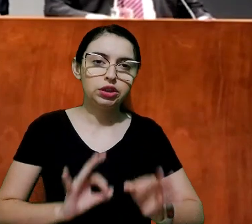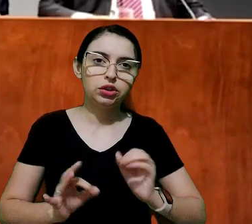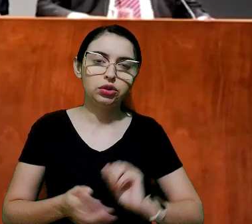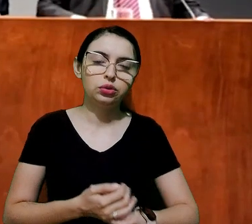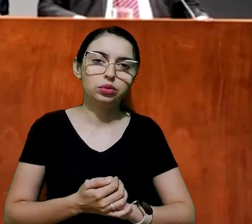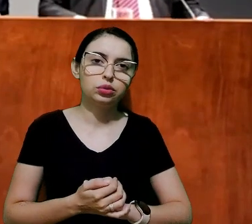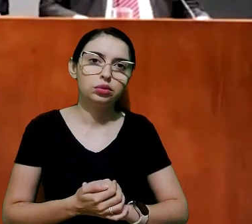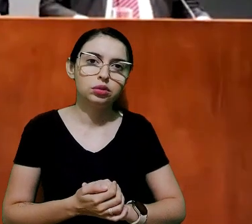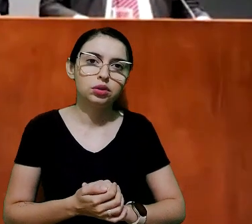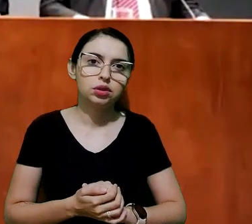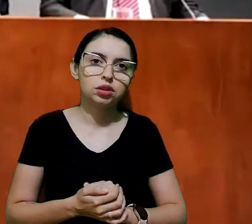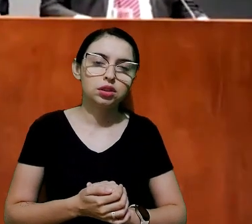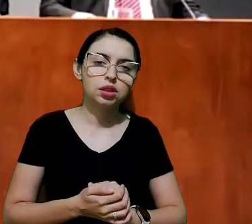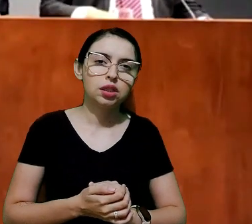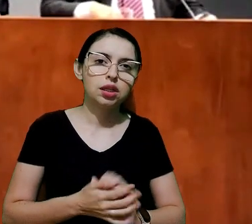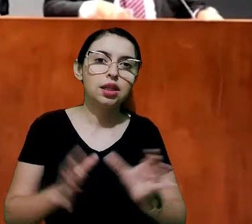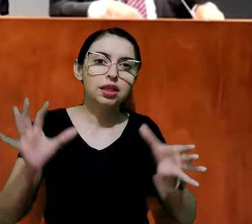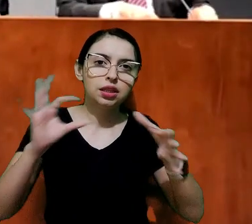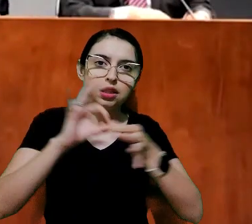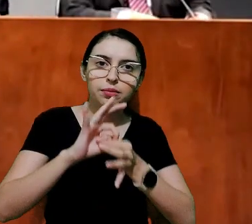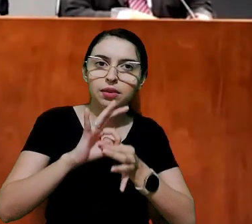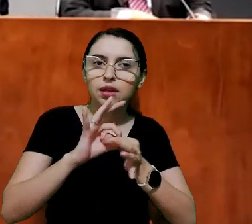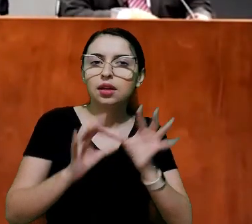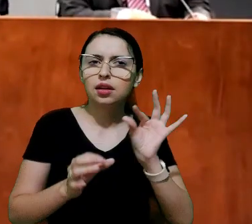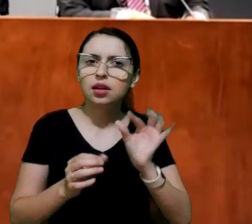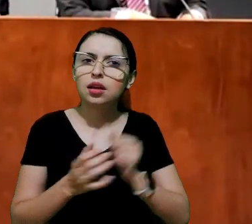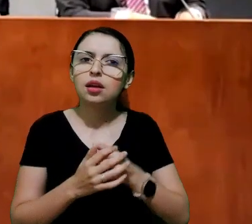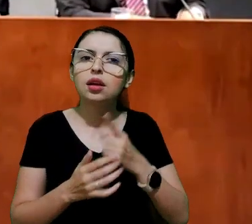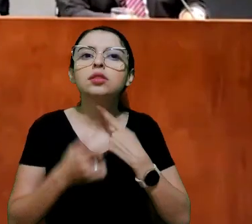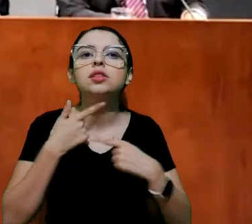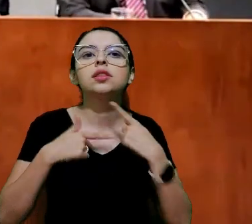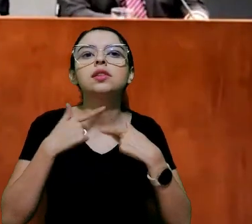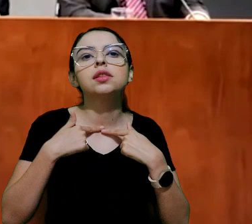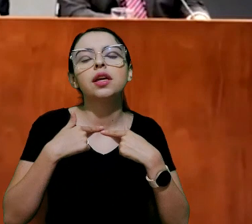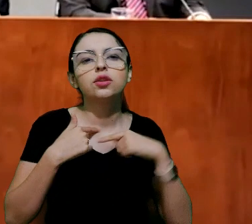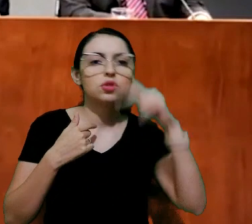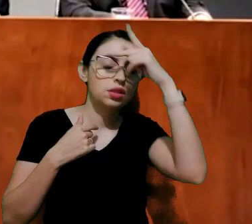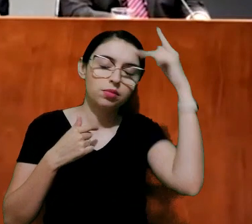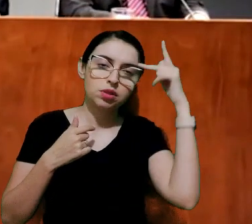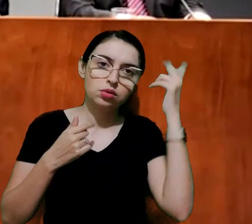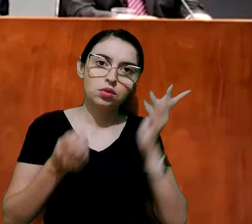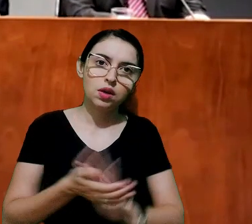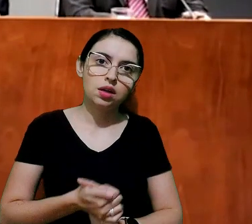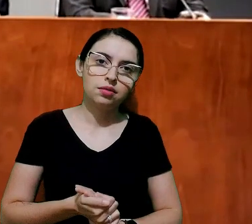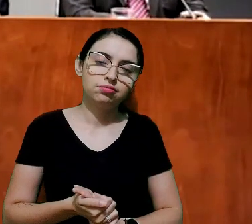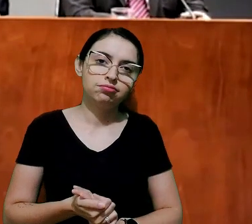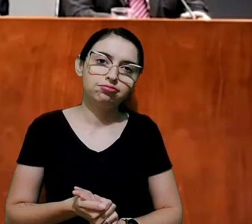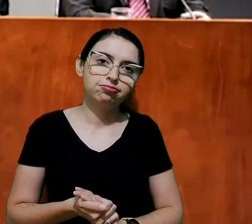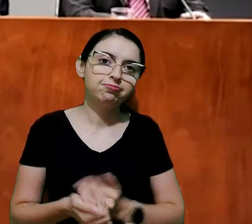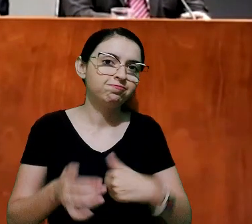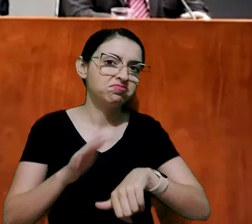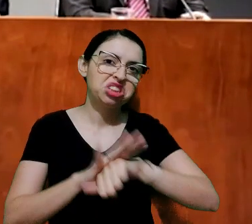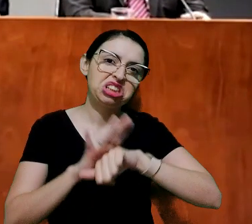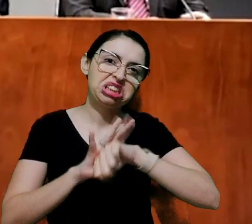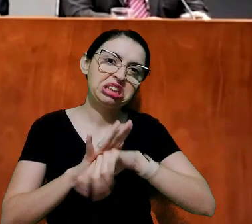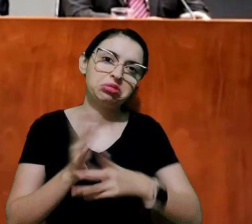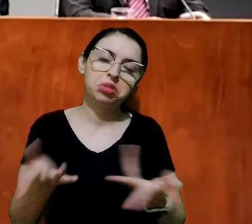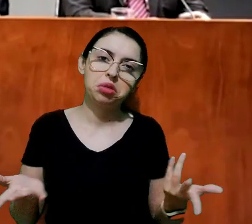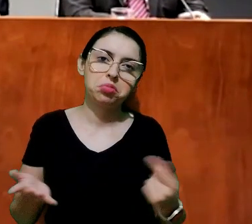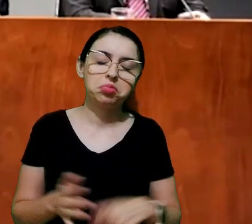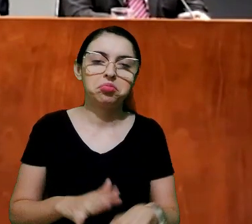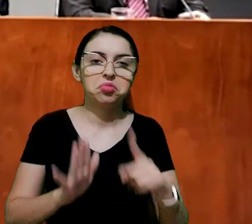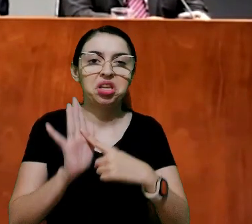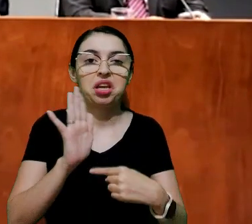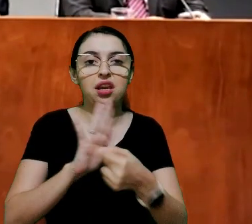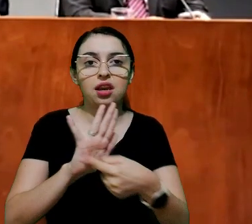jurídica, algum motivo pelo qual se restringiria, se limitaria a liberdade de expor? Por